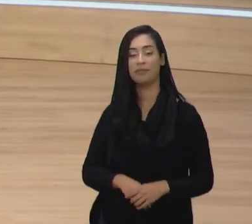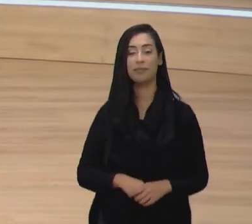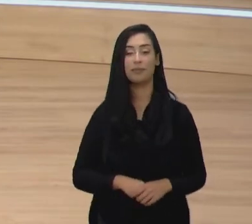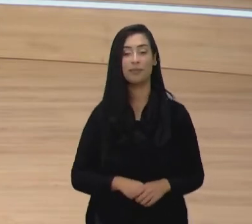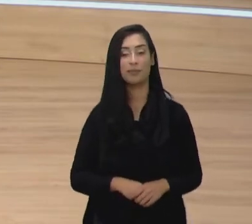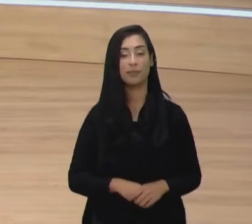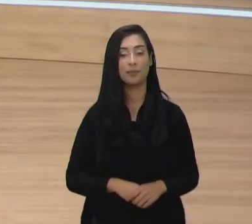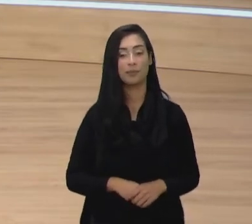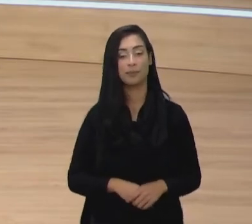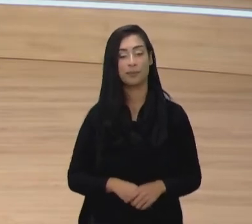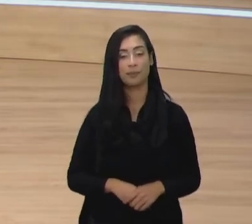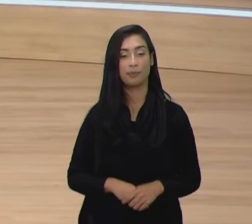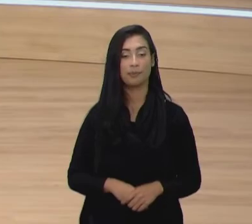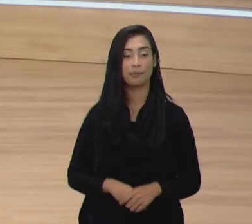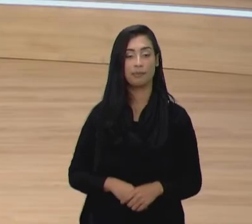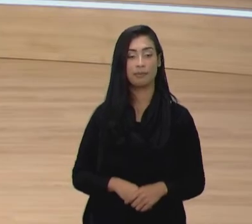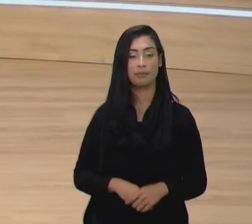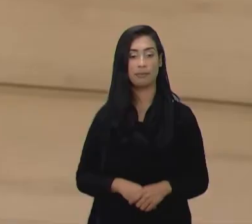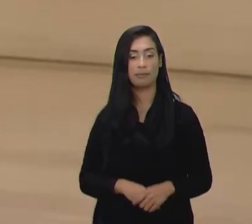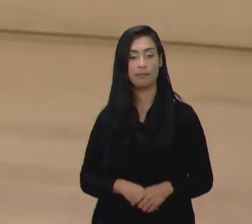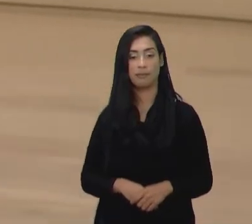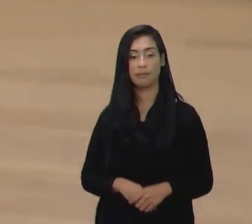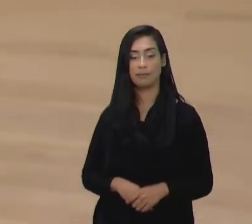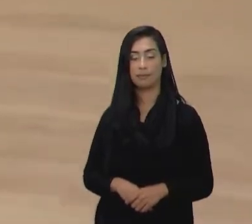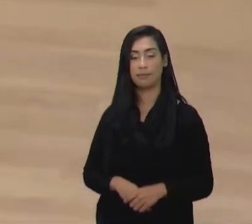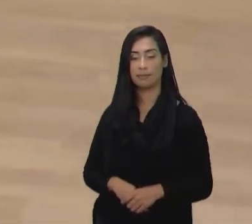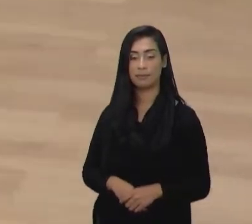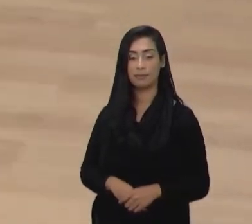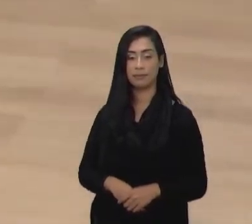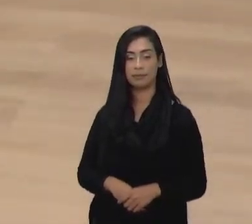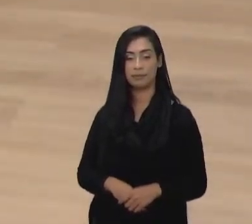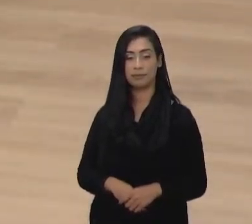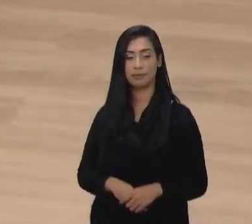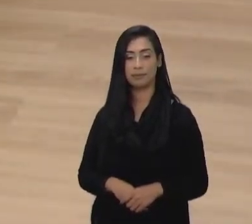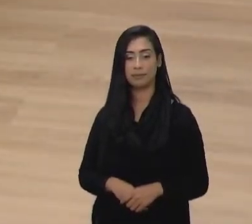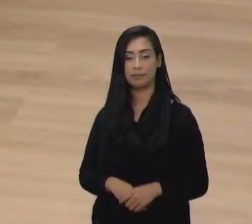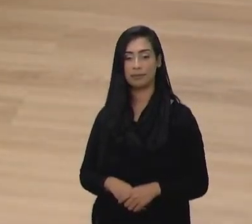1, 2, 3, 5, 6, 7. 1, 2, 3. Passo básico.